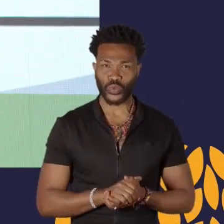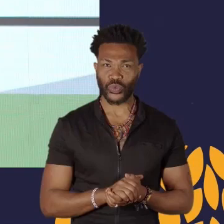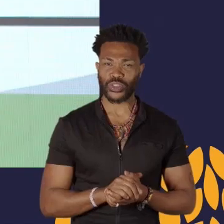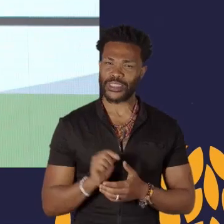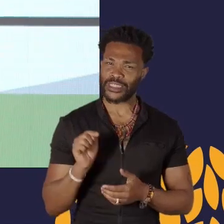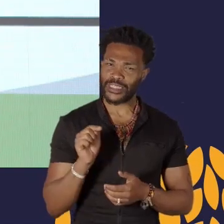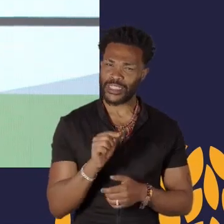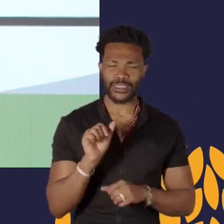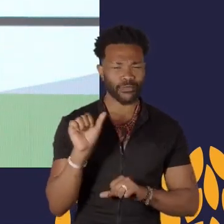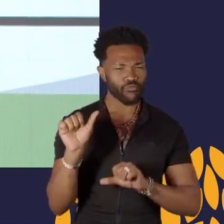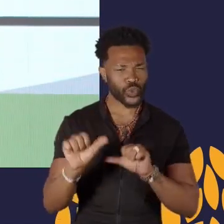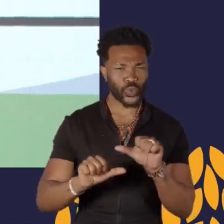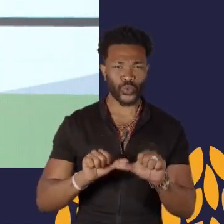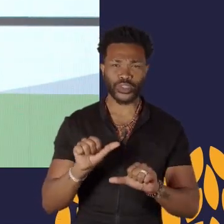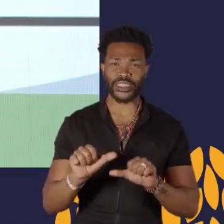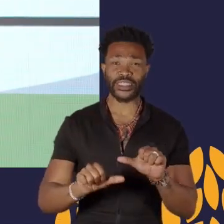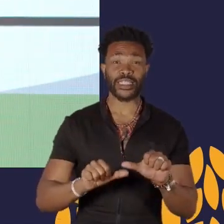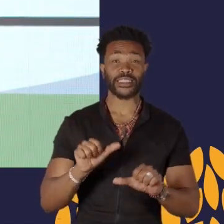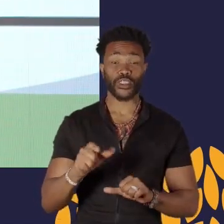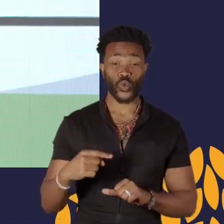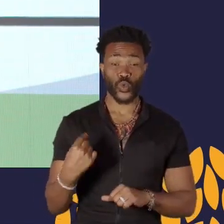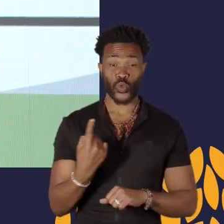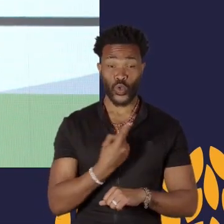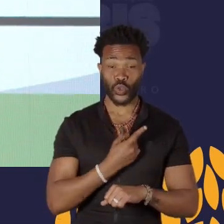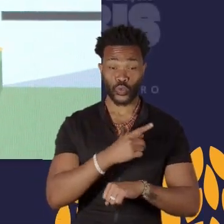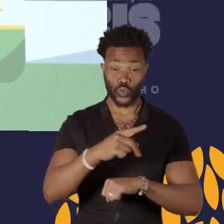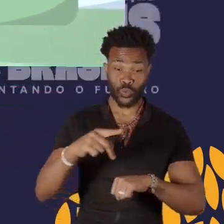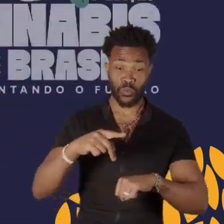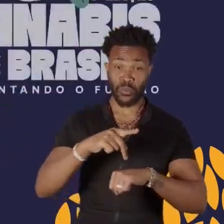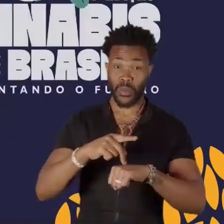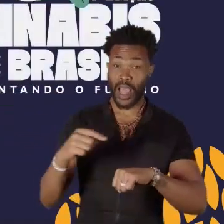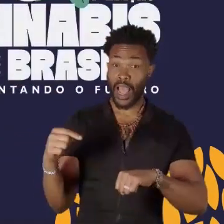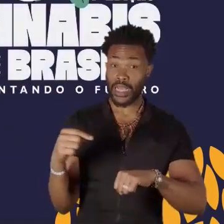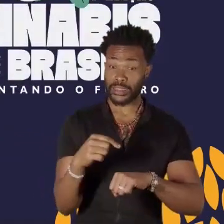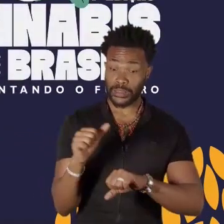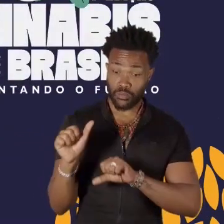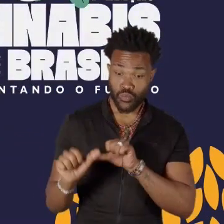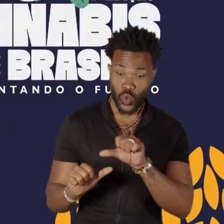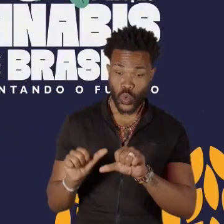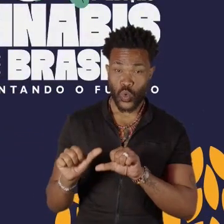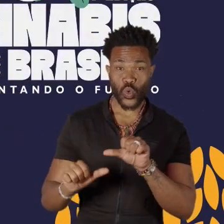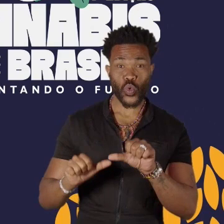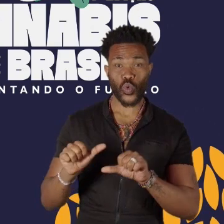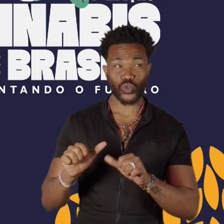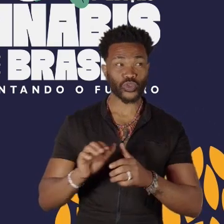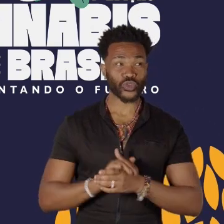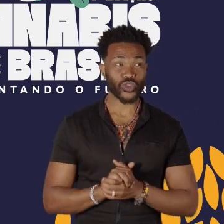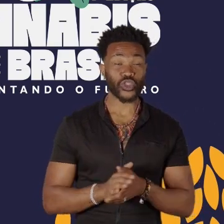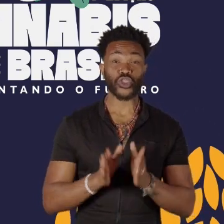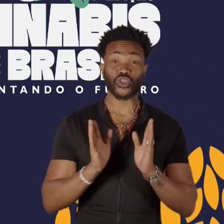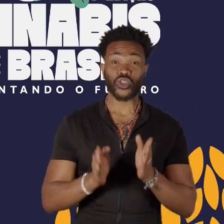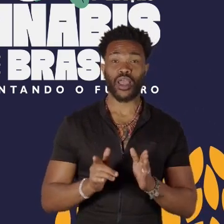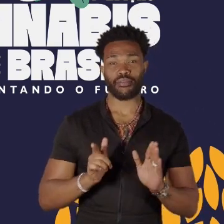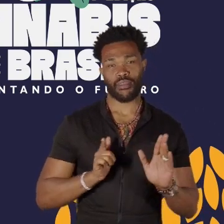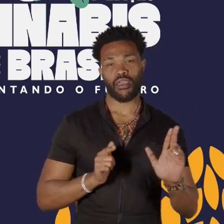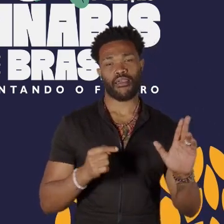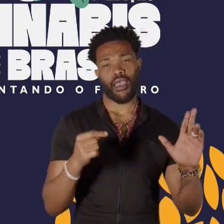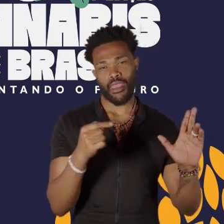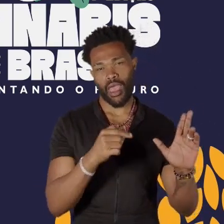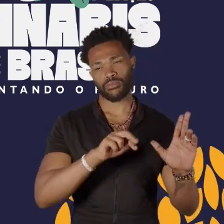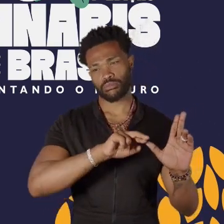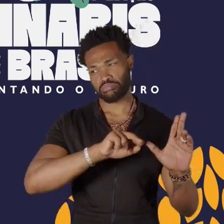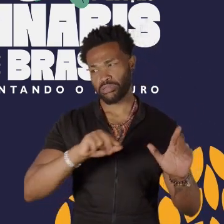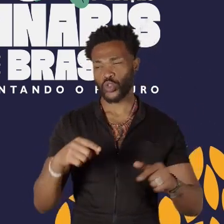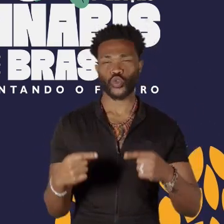dessa grande virada aí para o que o nosso país saia dessa lanterninha quando o tema é cannabis e, enfim, toda